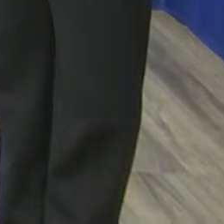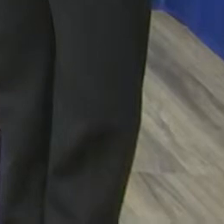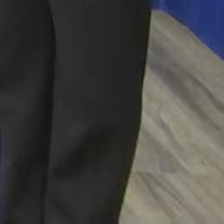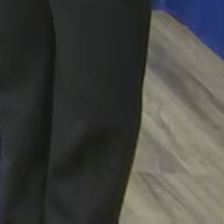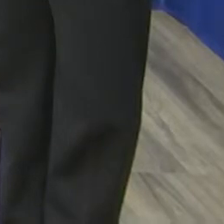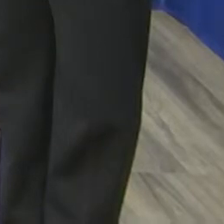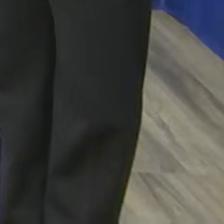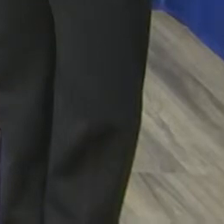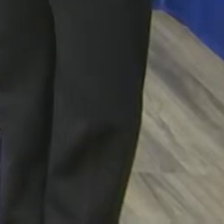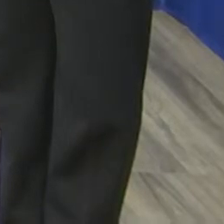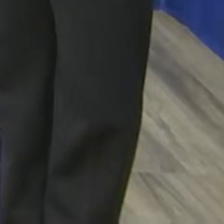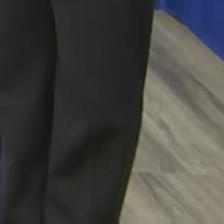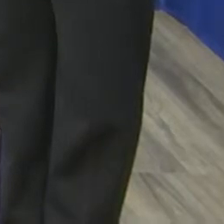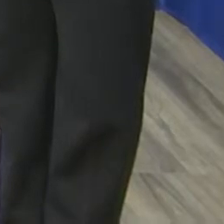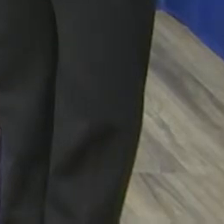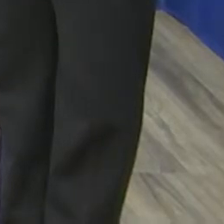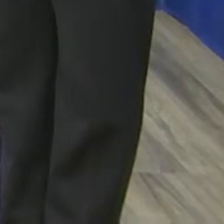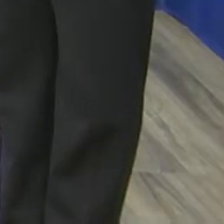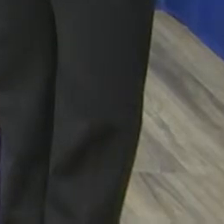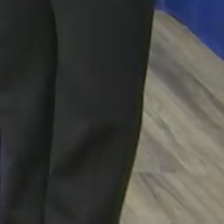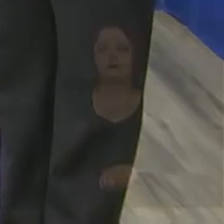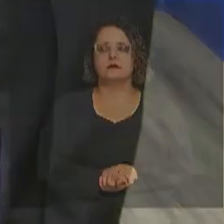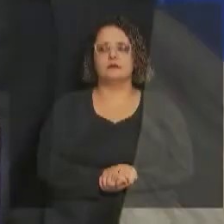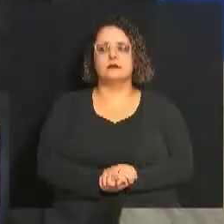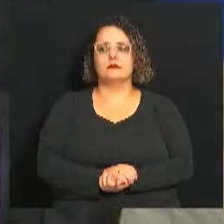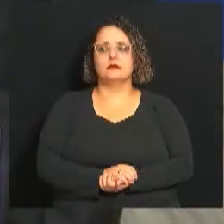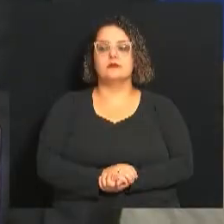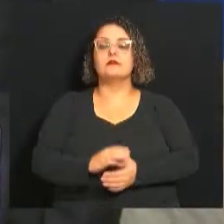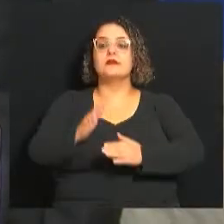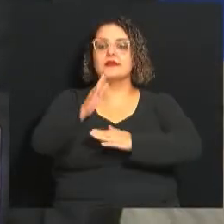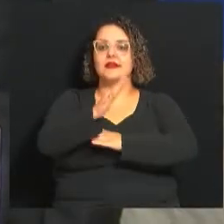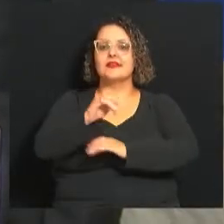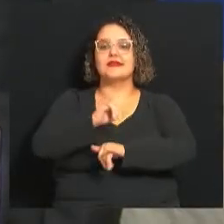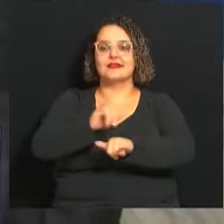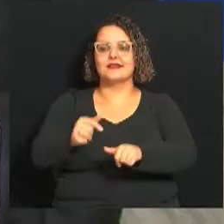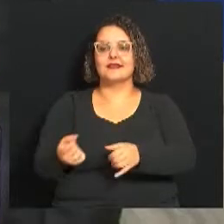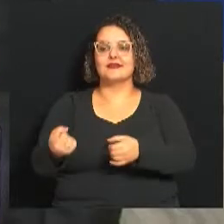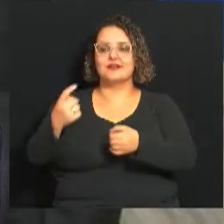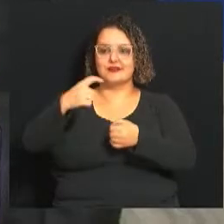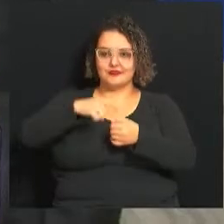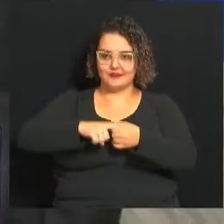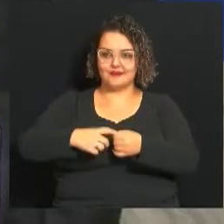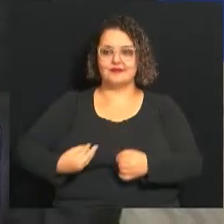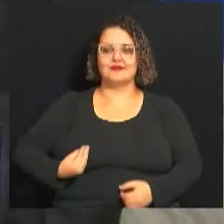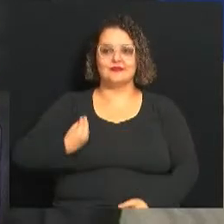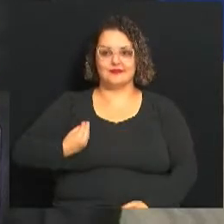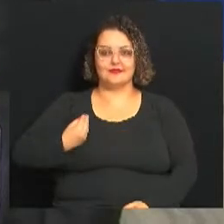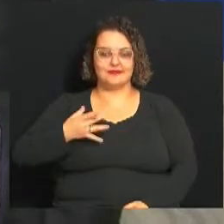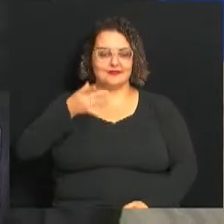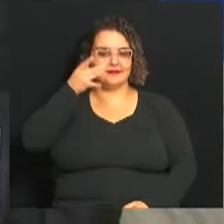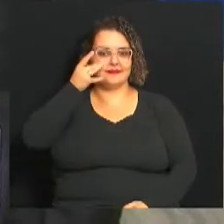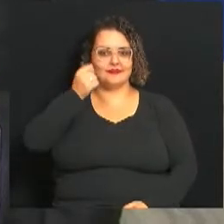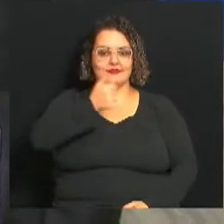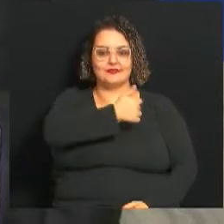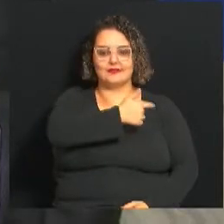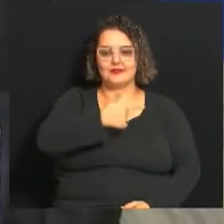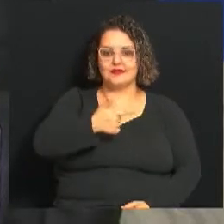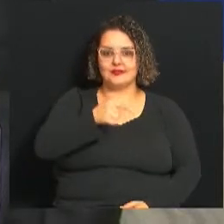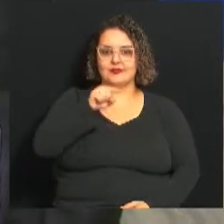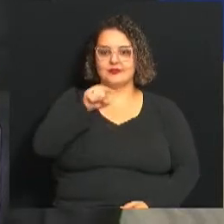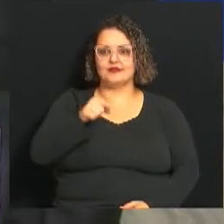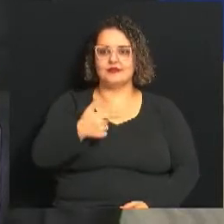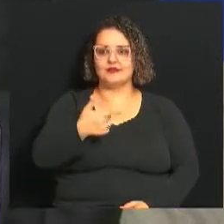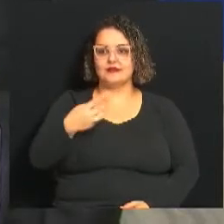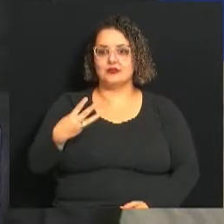Câmara Notícia de volta ao vivo nesta sexta-feira, 12:23. Já mandou a sua participação? Manda